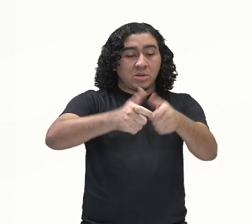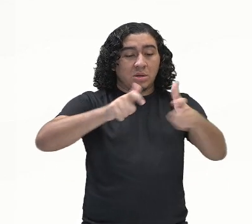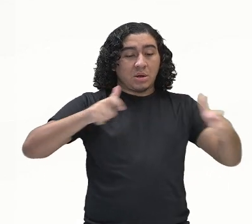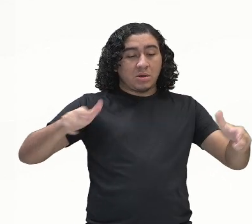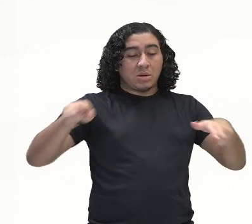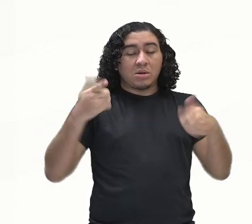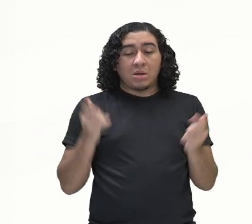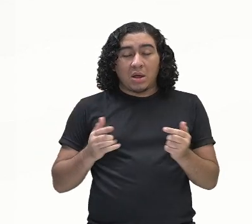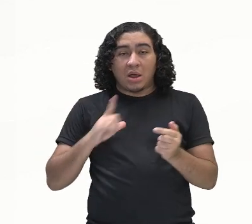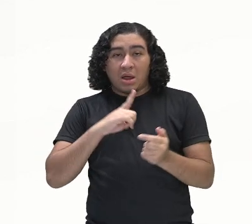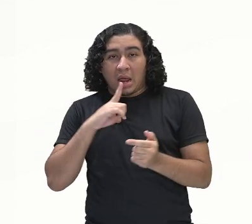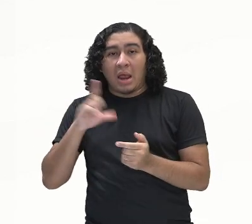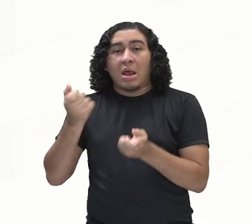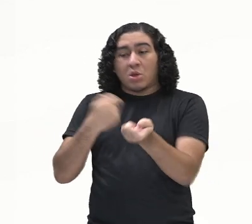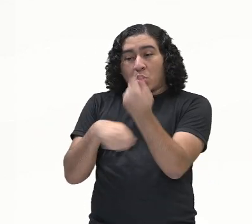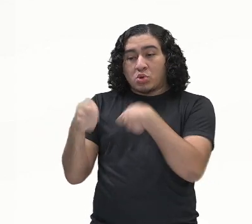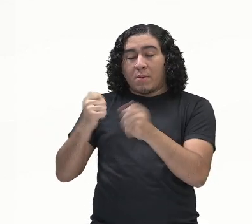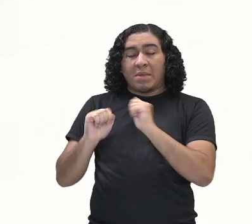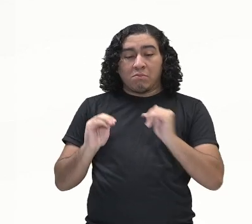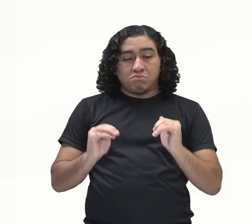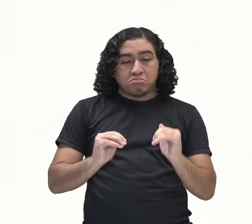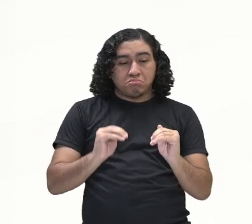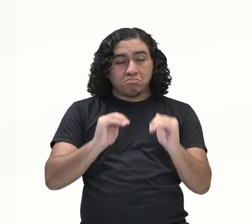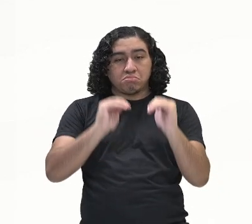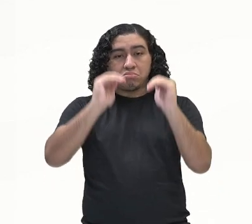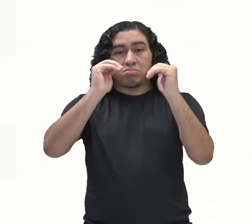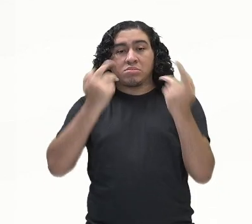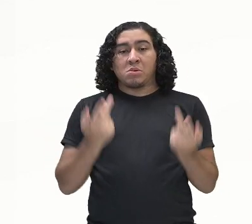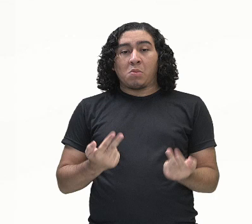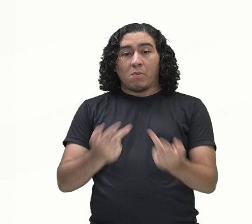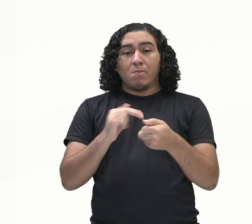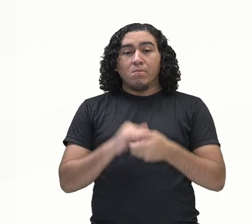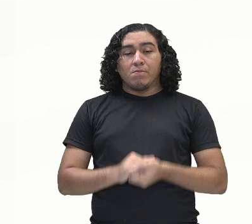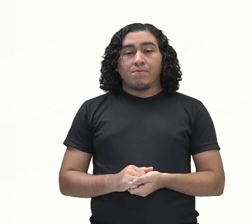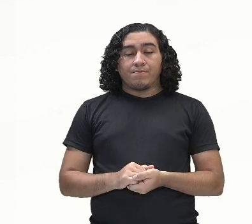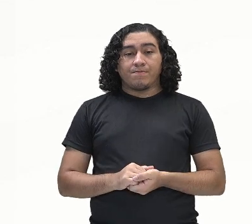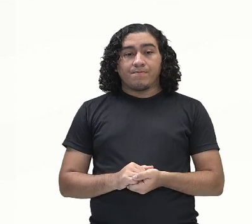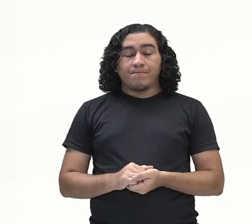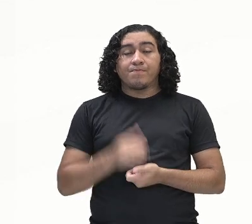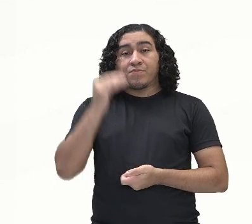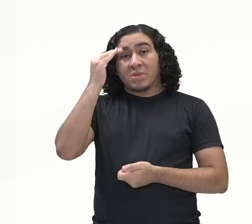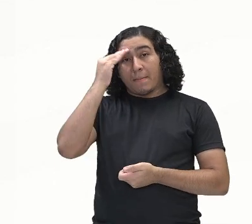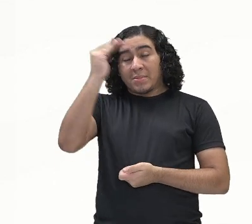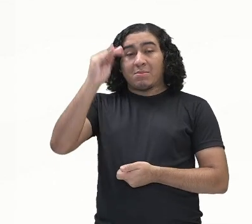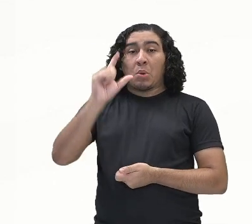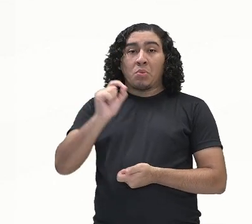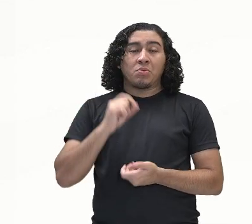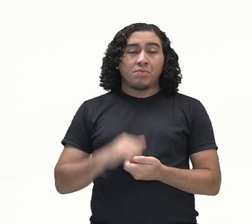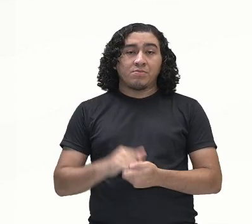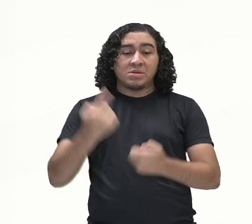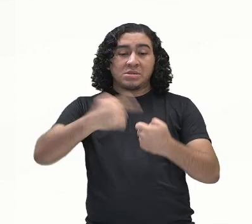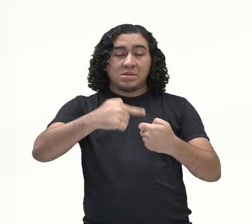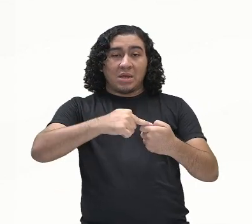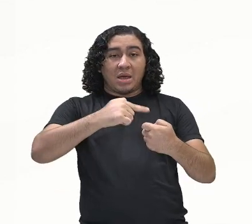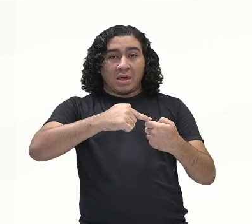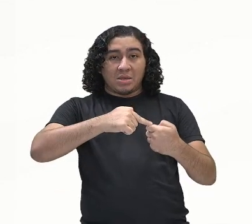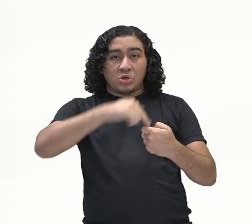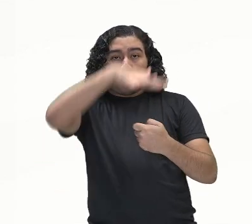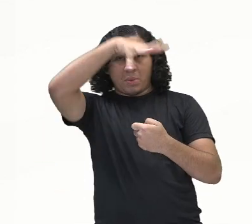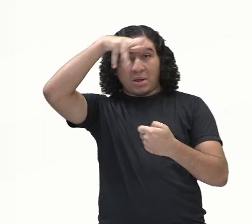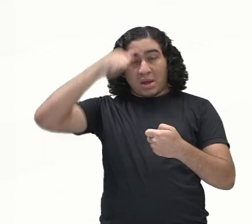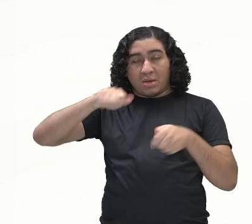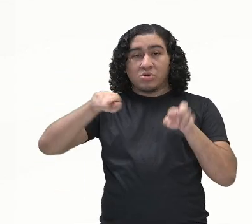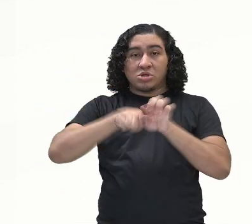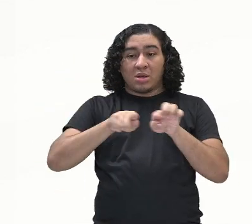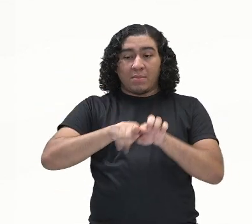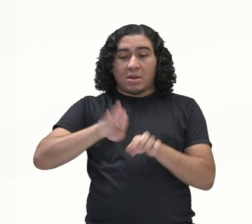atividades econômicas, que tinham como cidades principais aqui, a gente tem, olha, o crescimento de Manaus e também de Belém,